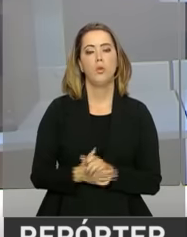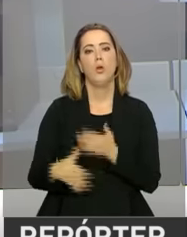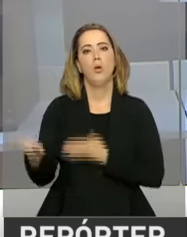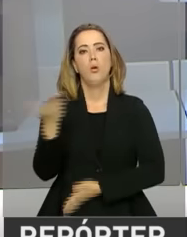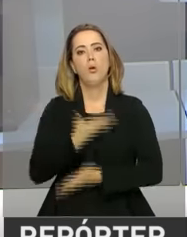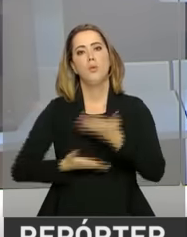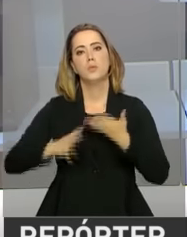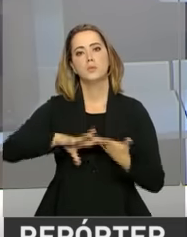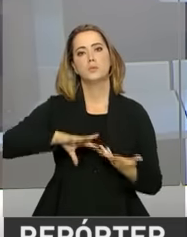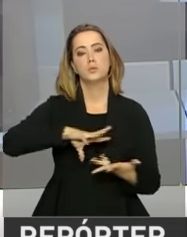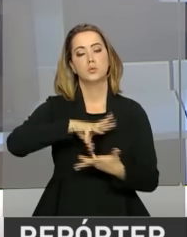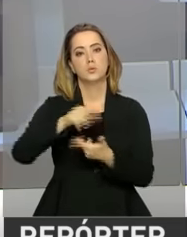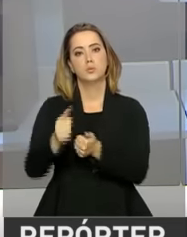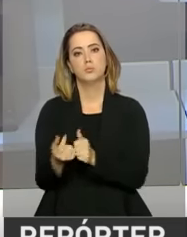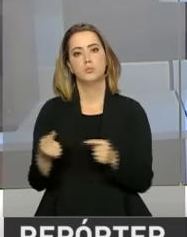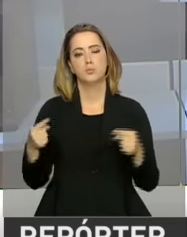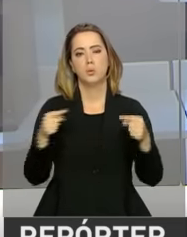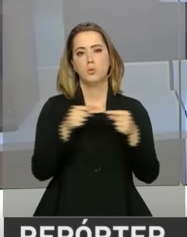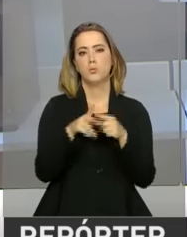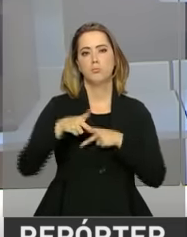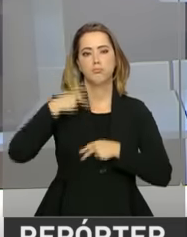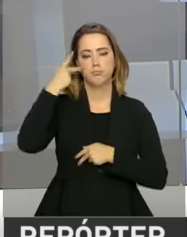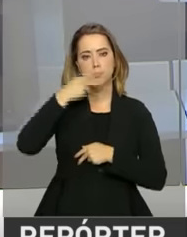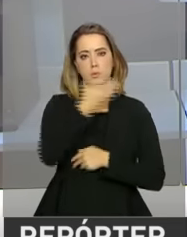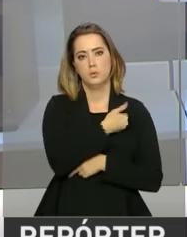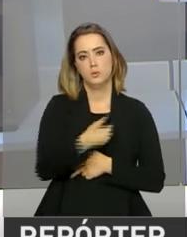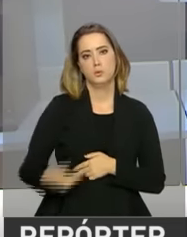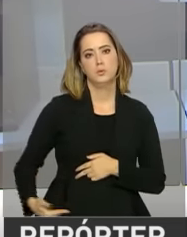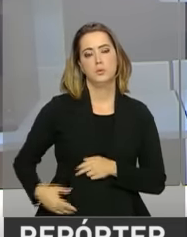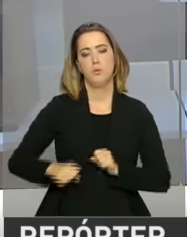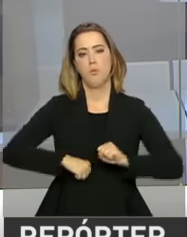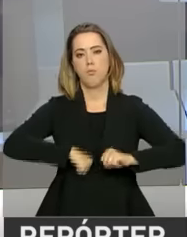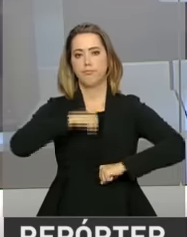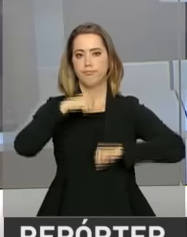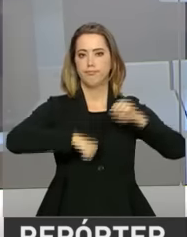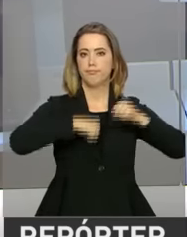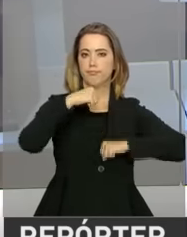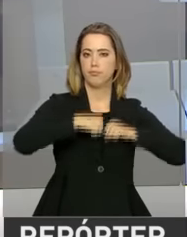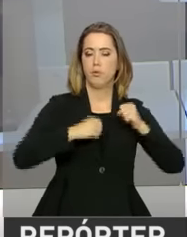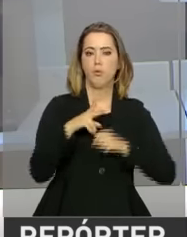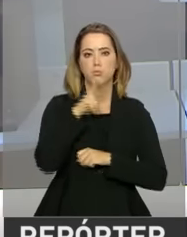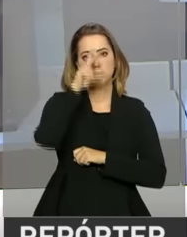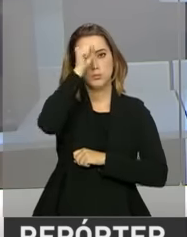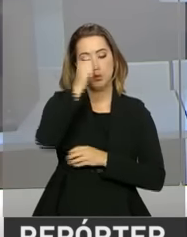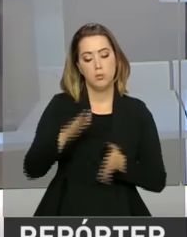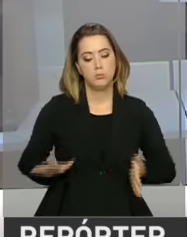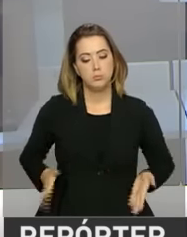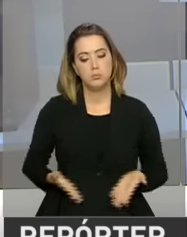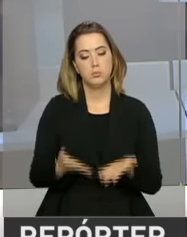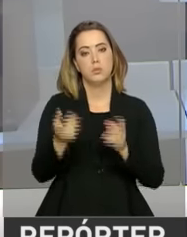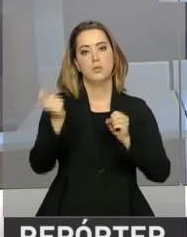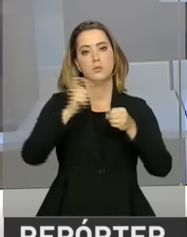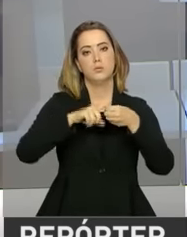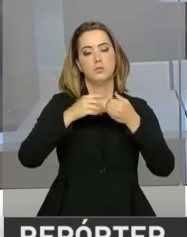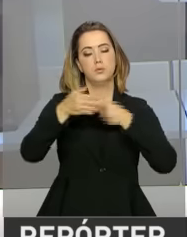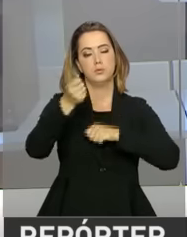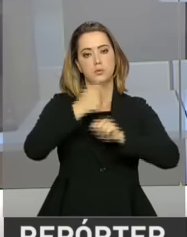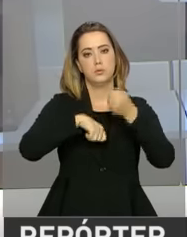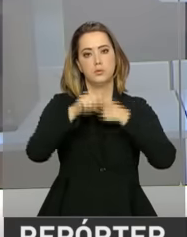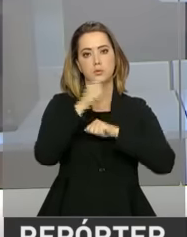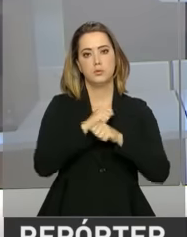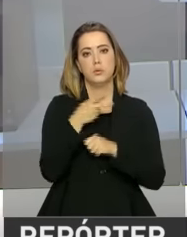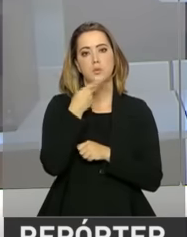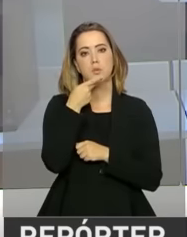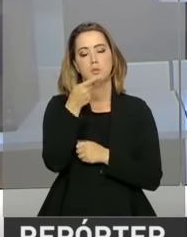das políticas do governo com o objetivo de fortalecer a indústria incentivar a retomada do crescimento econômico foi o que afirmou a